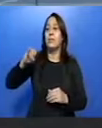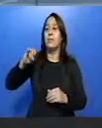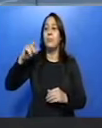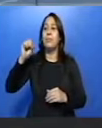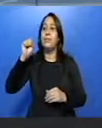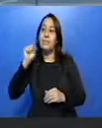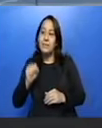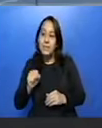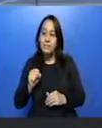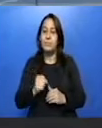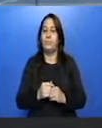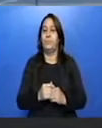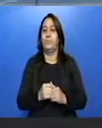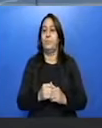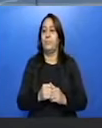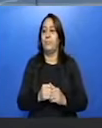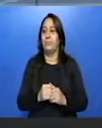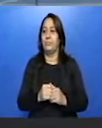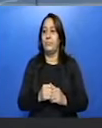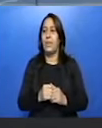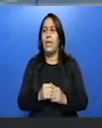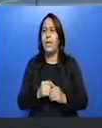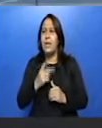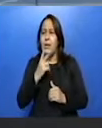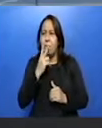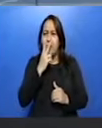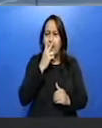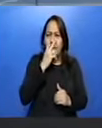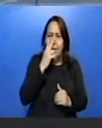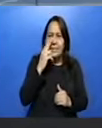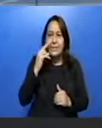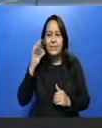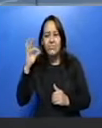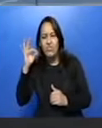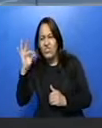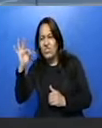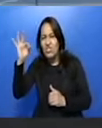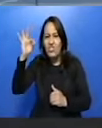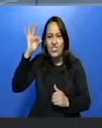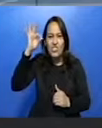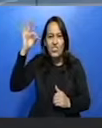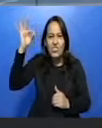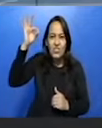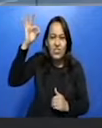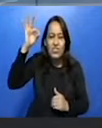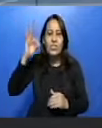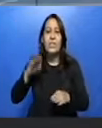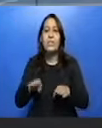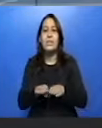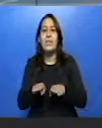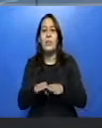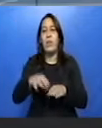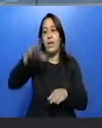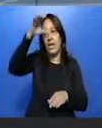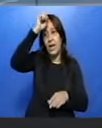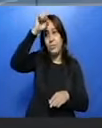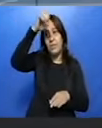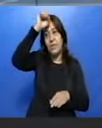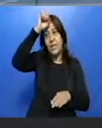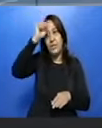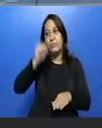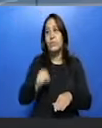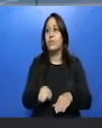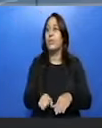de zzz, parece uma abelhinha, né? Por quê? Nós já aprendemos também. Porque os